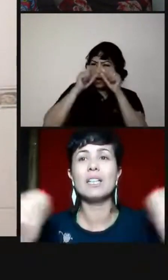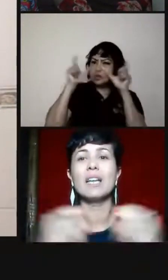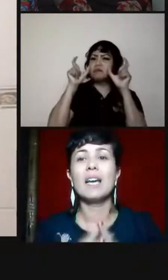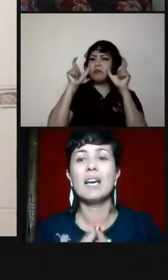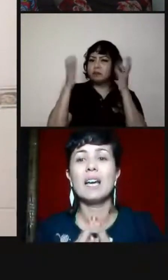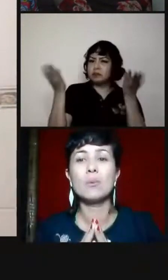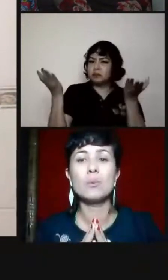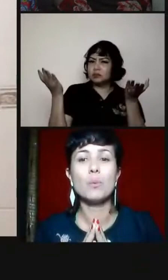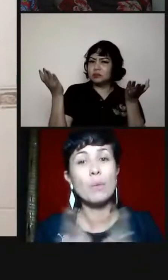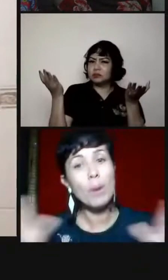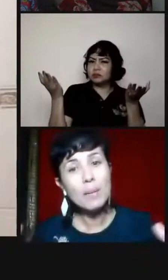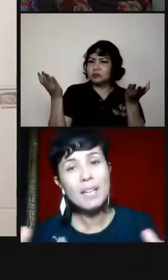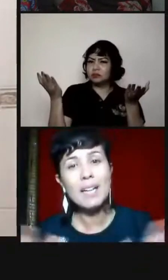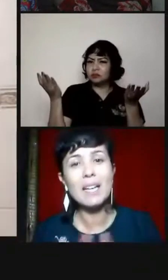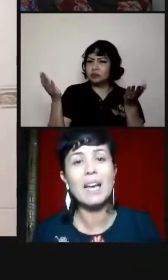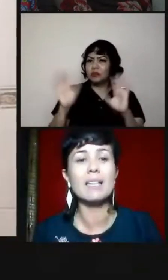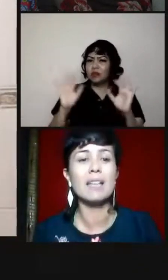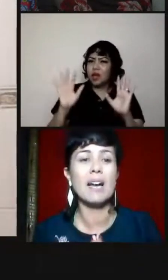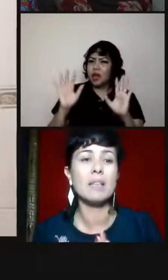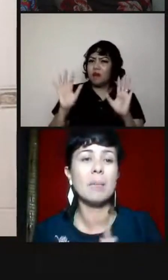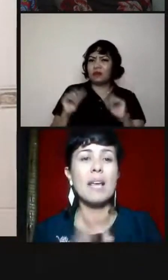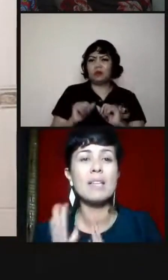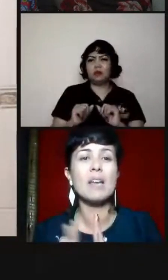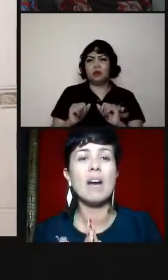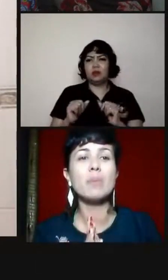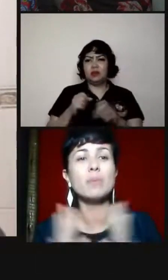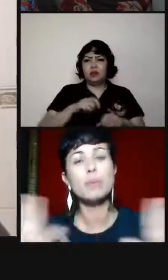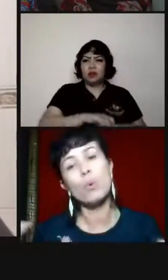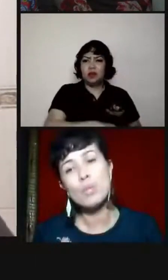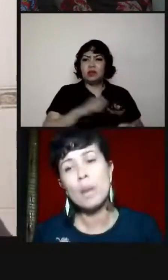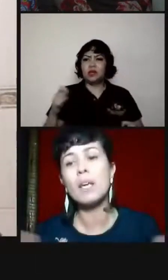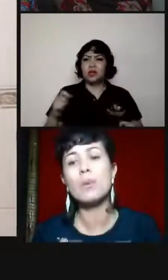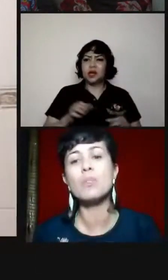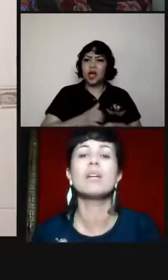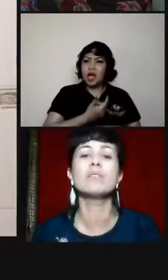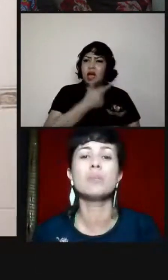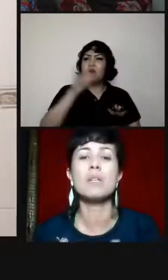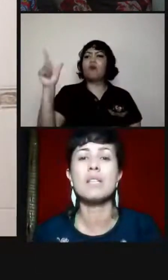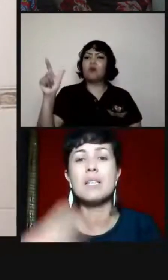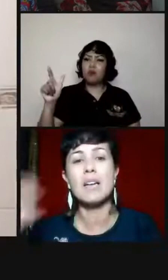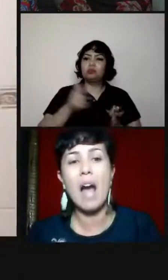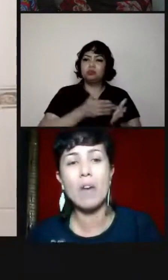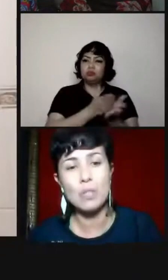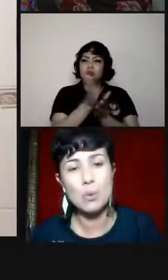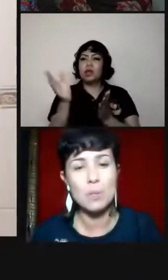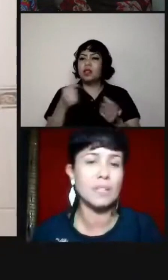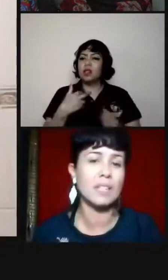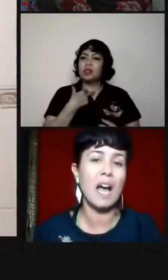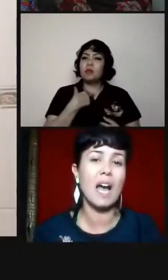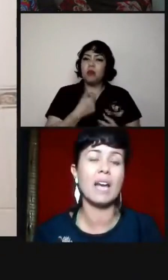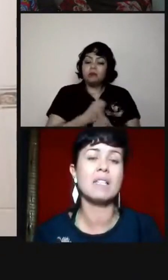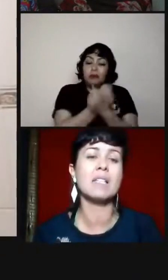que não é por aí, né, a independência ela vai para outros caminhos, né, você não pode ser escravo das